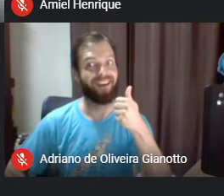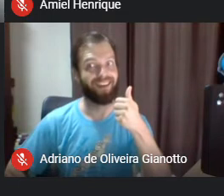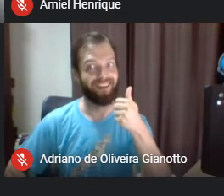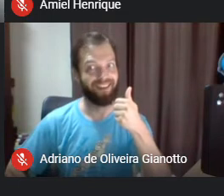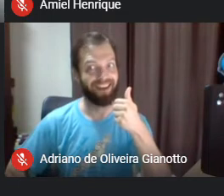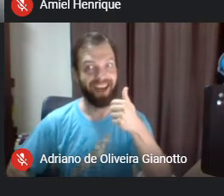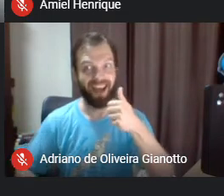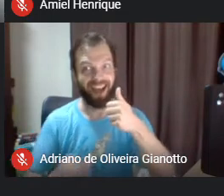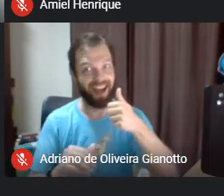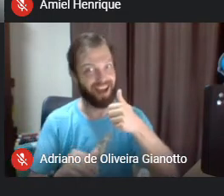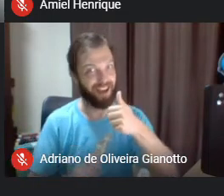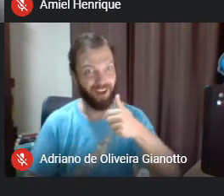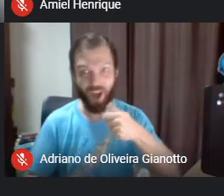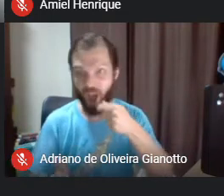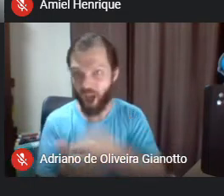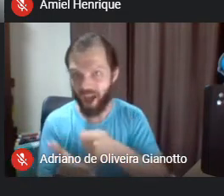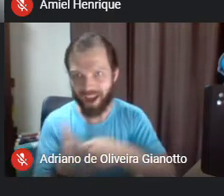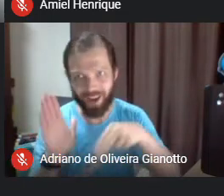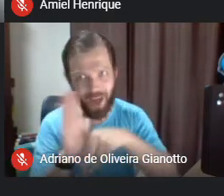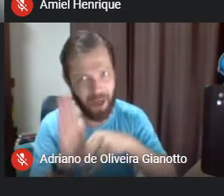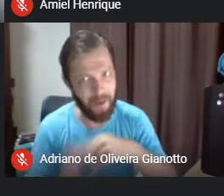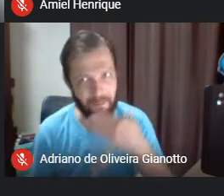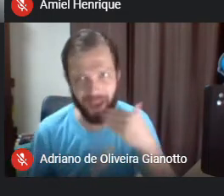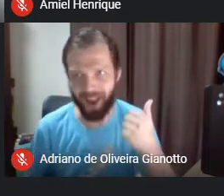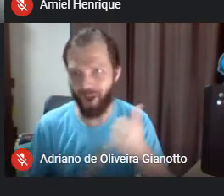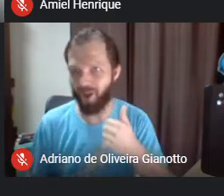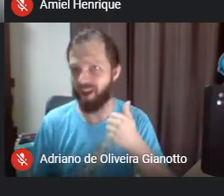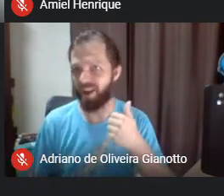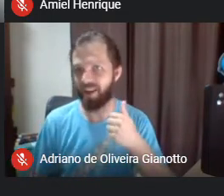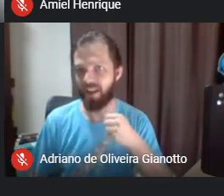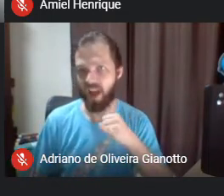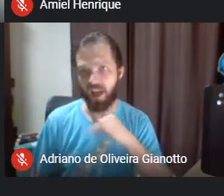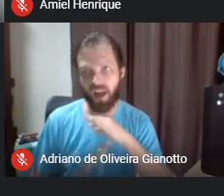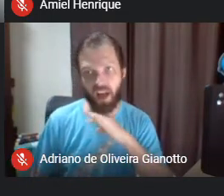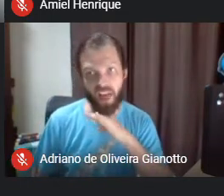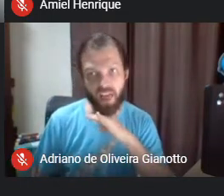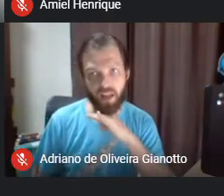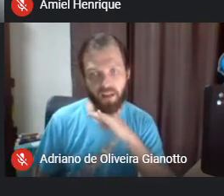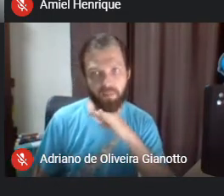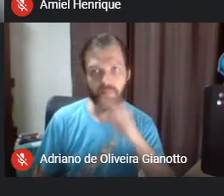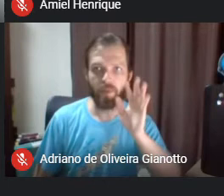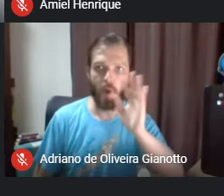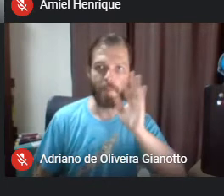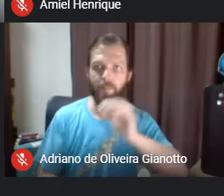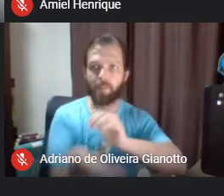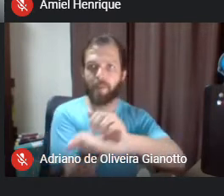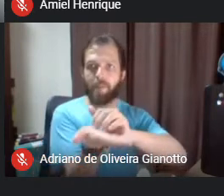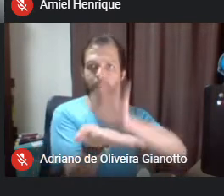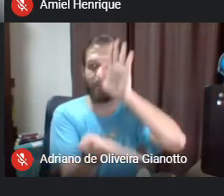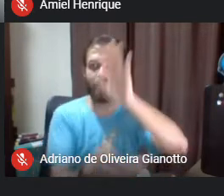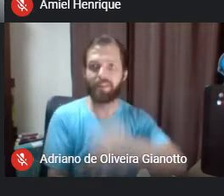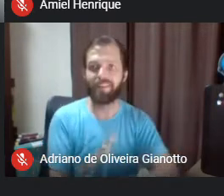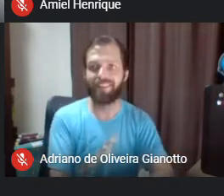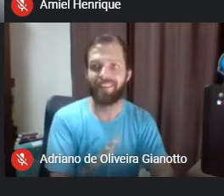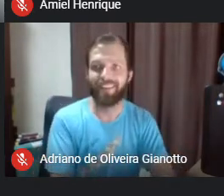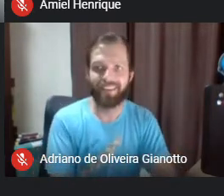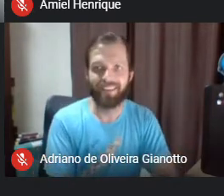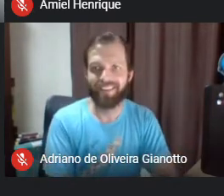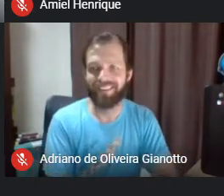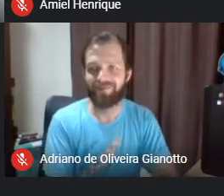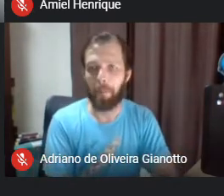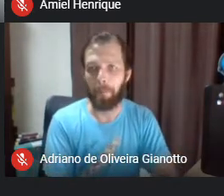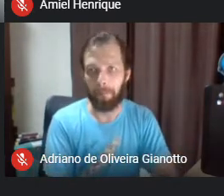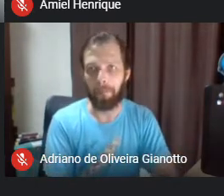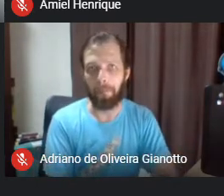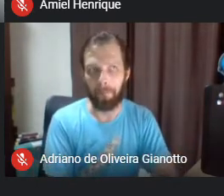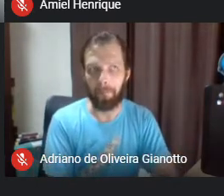boa, né? Você tem que ter notas ótimas ali, não pode ter uma nota ruim. Se tiver nota ruim, você